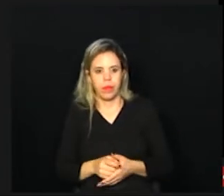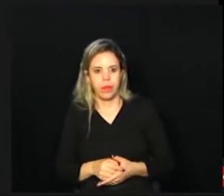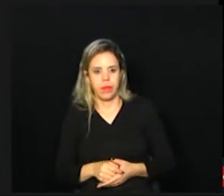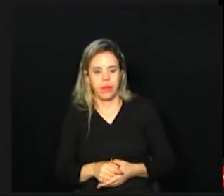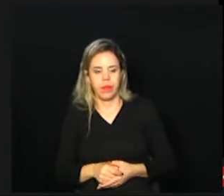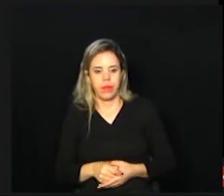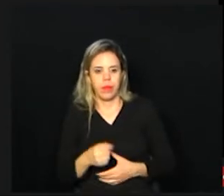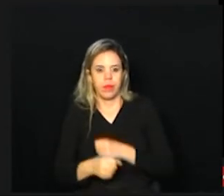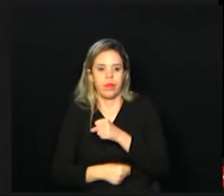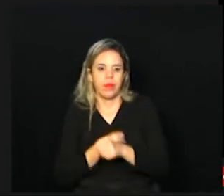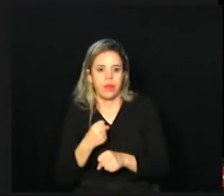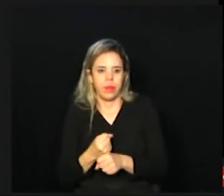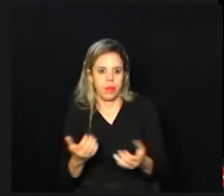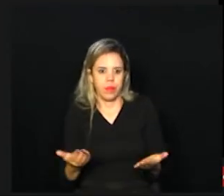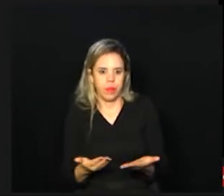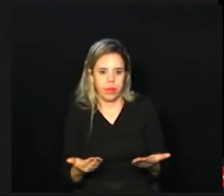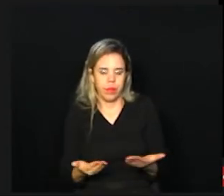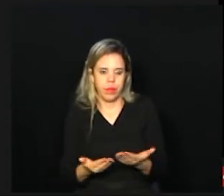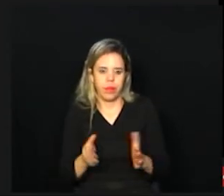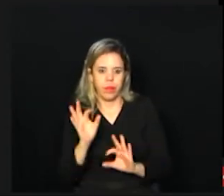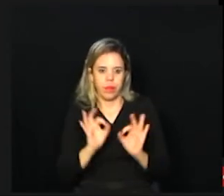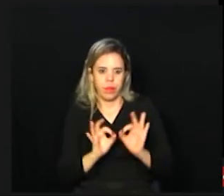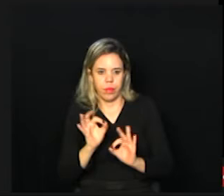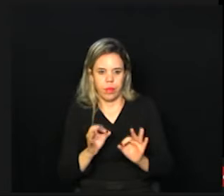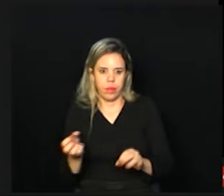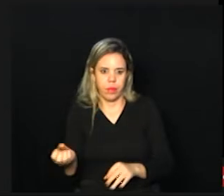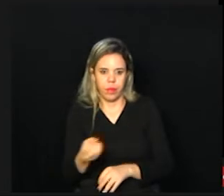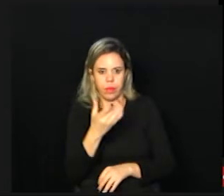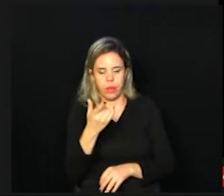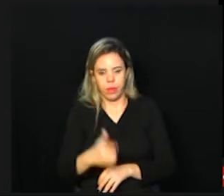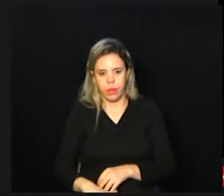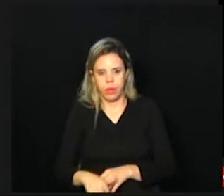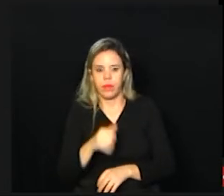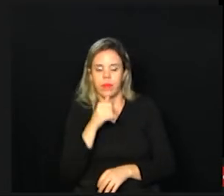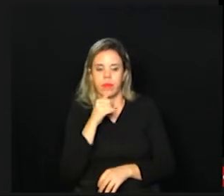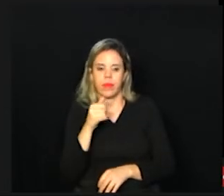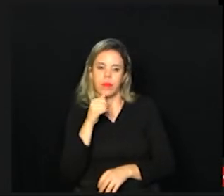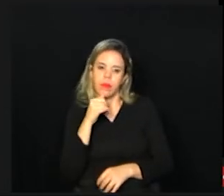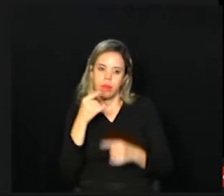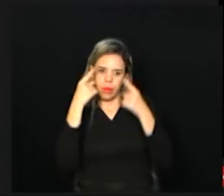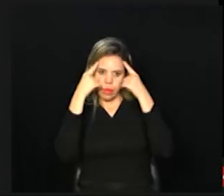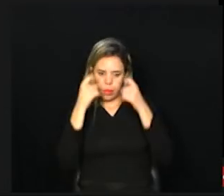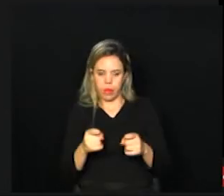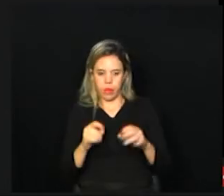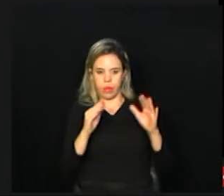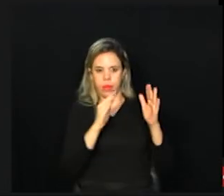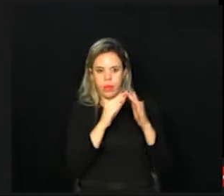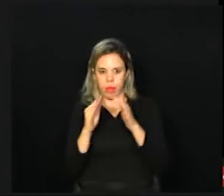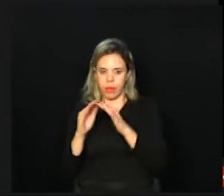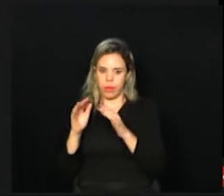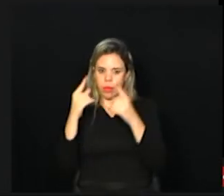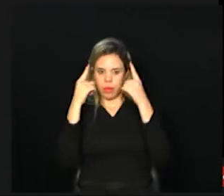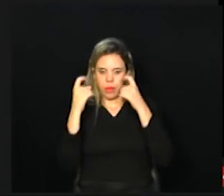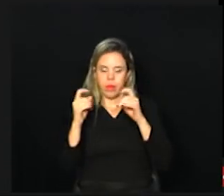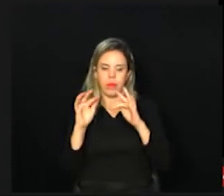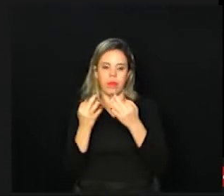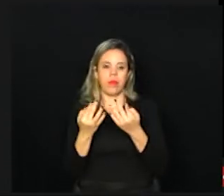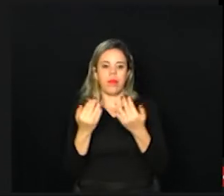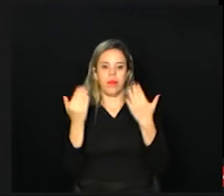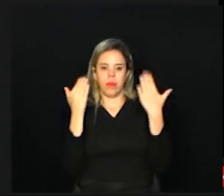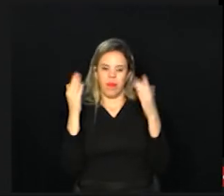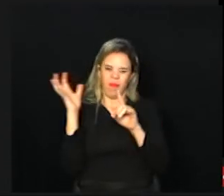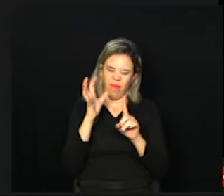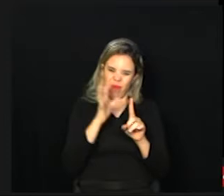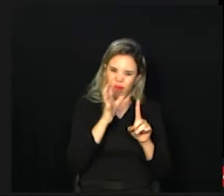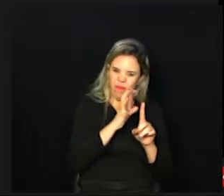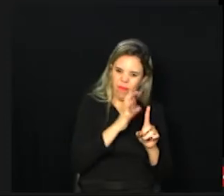desse ano foi feita novamente a criminalização da violência doméstica psicológica. Então, ela